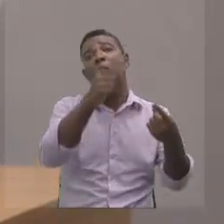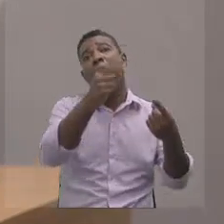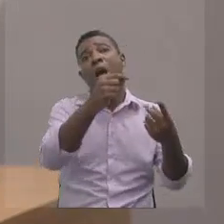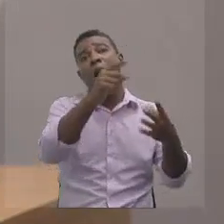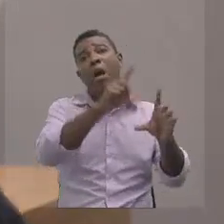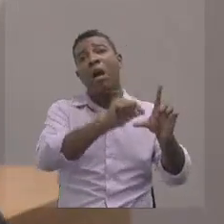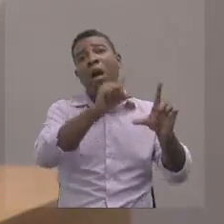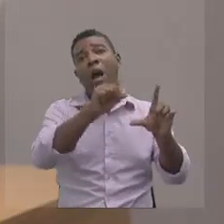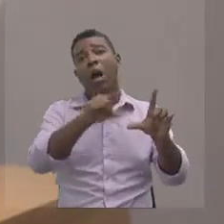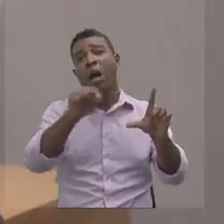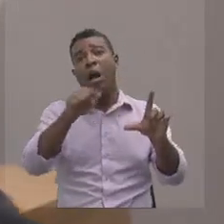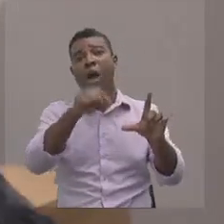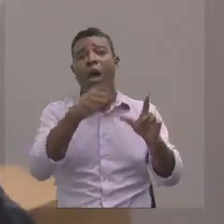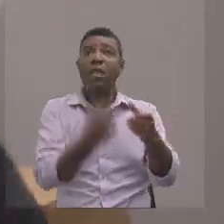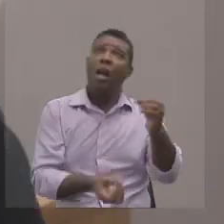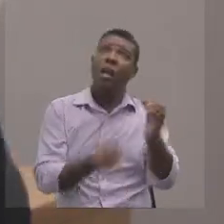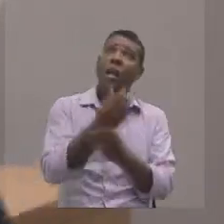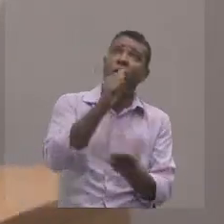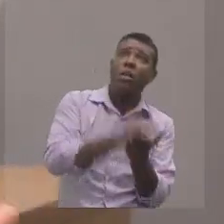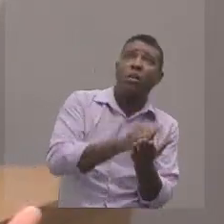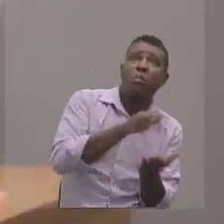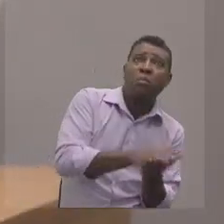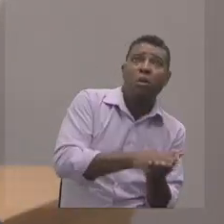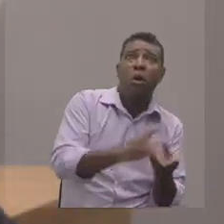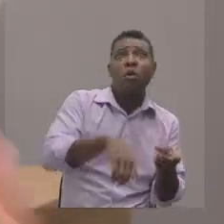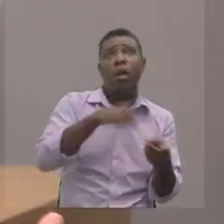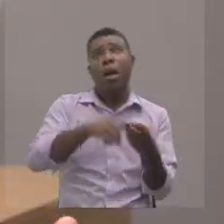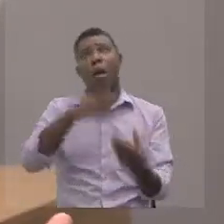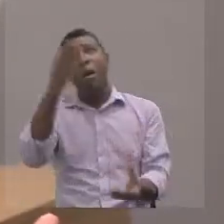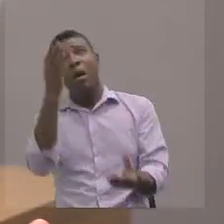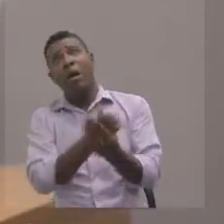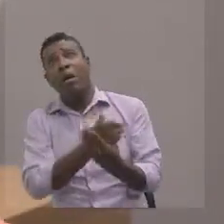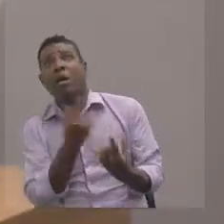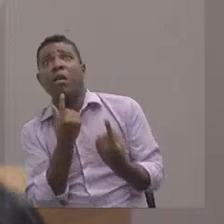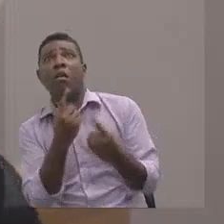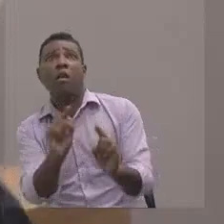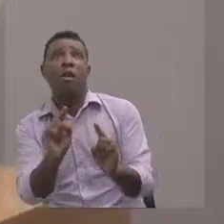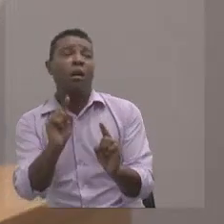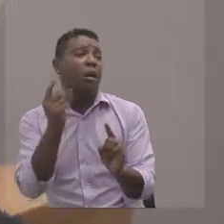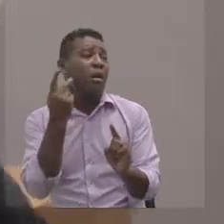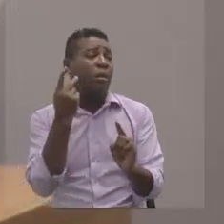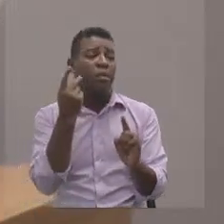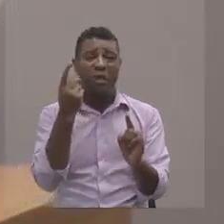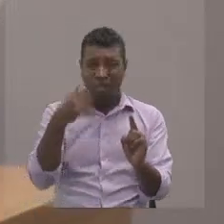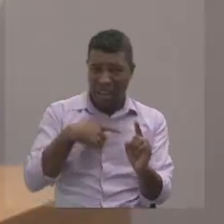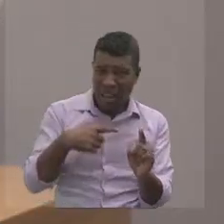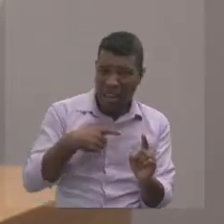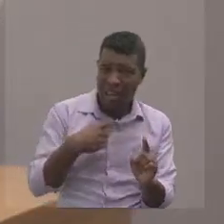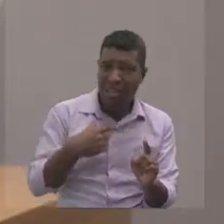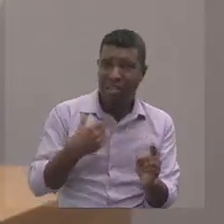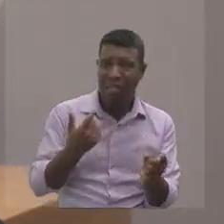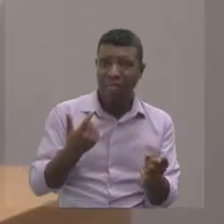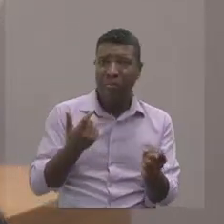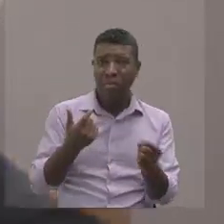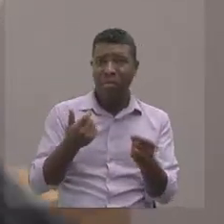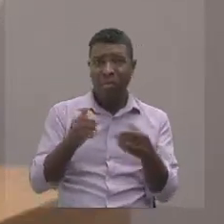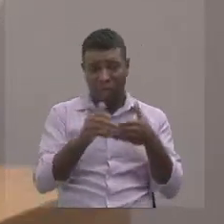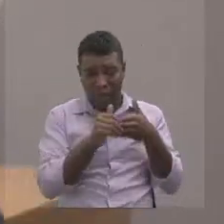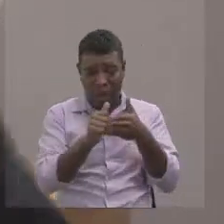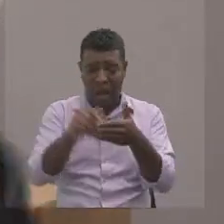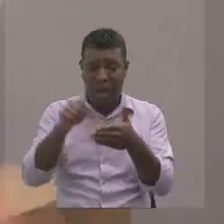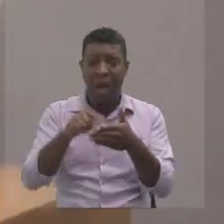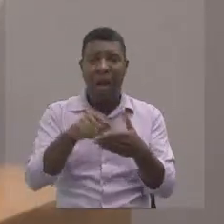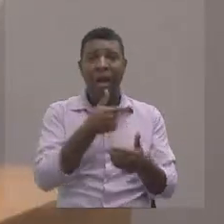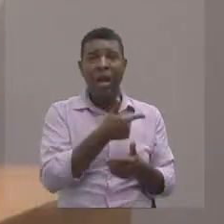a gente não sabe ser tão gerando multas se estamos gerando algum processo para os usuários do transporte o transporte Metropolitano tá rodando com Frota de